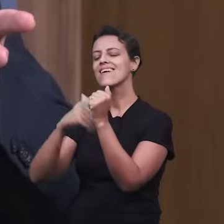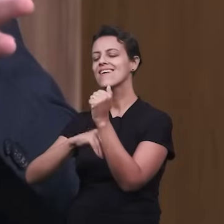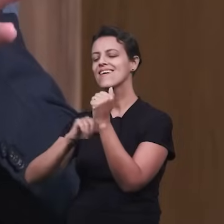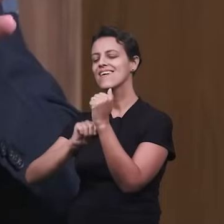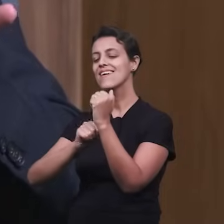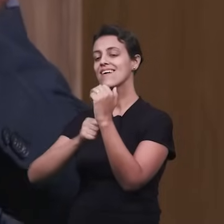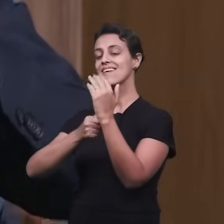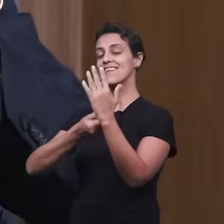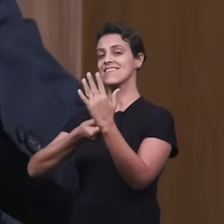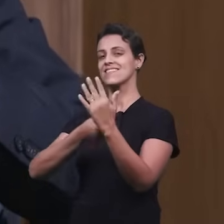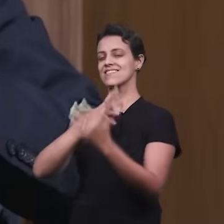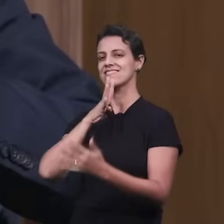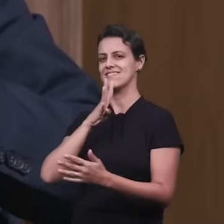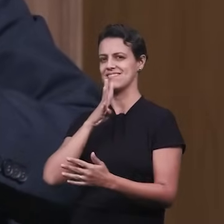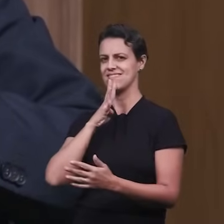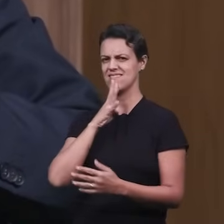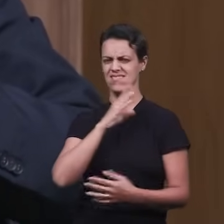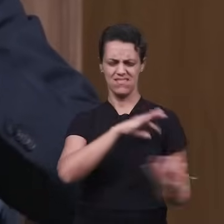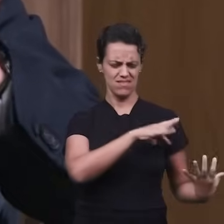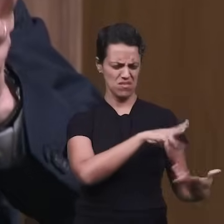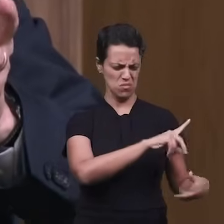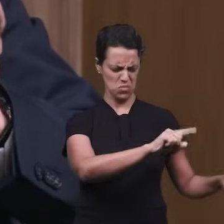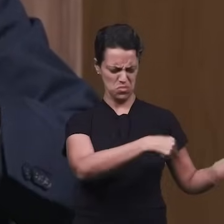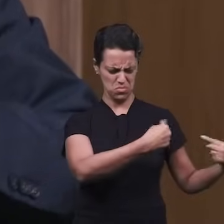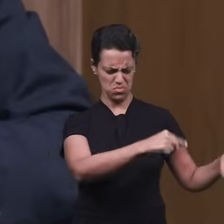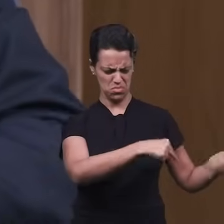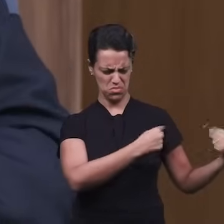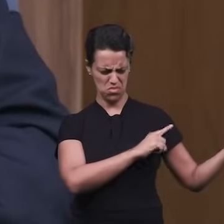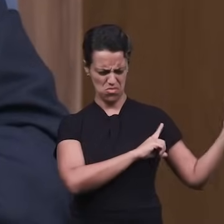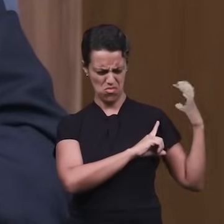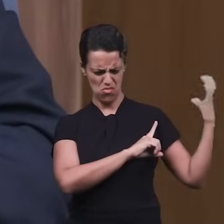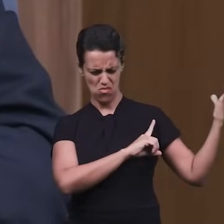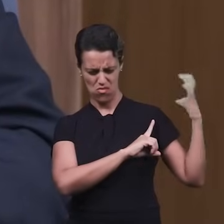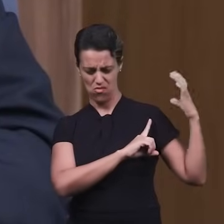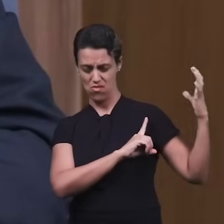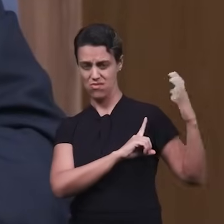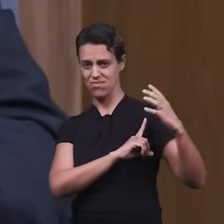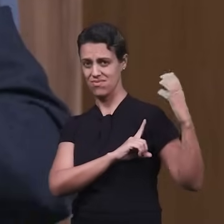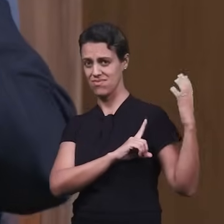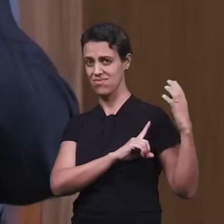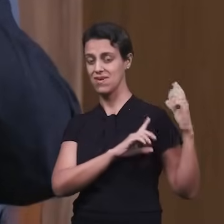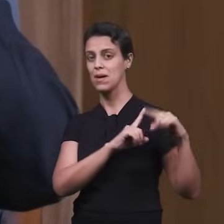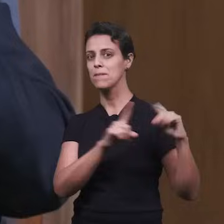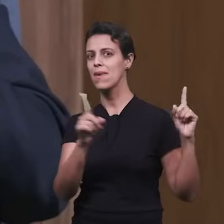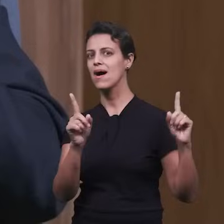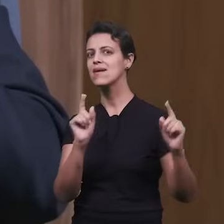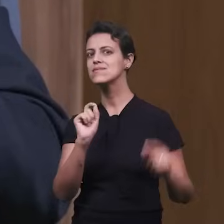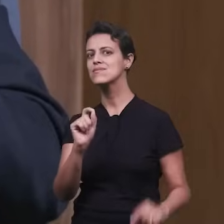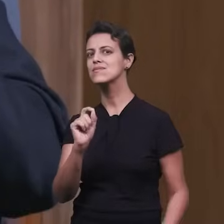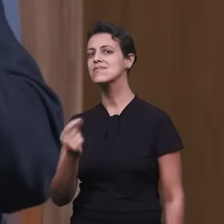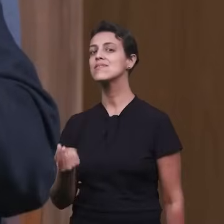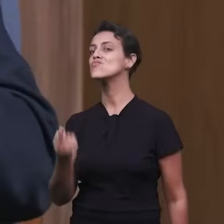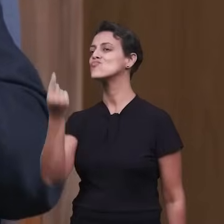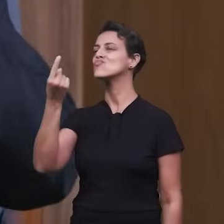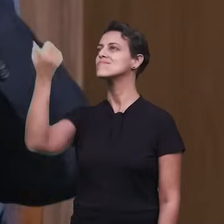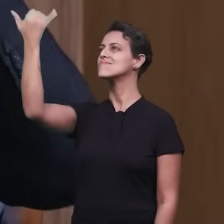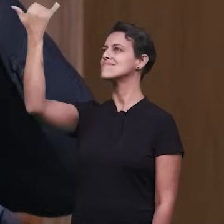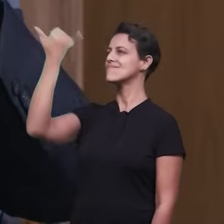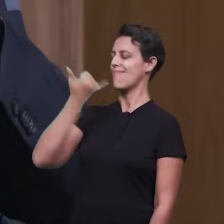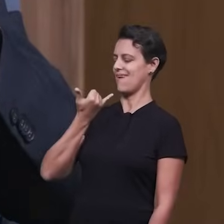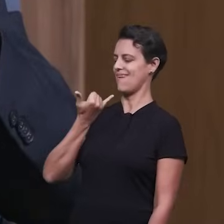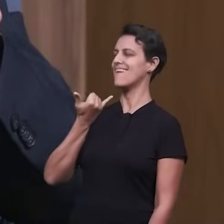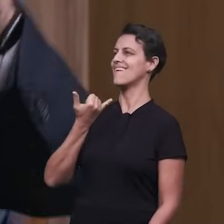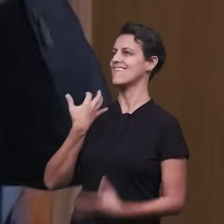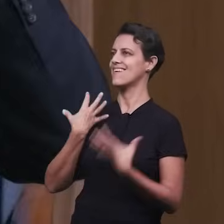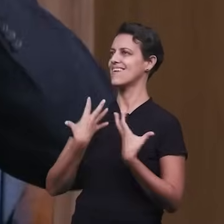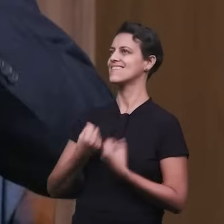Deus. Vimos que o mundo tem muitas vozes, mas somente uma é necessária para a